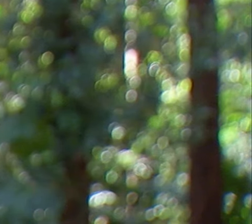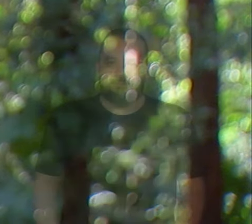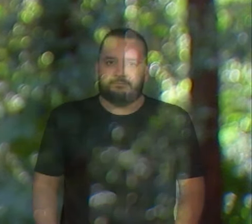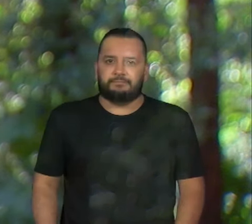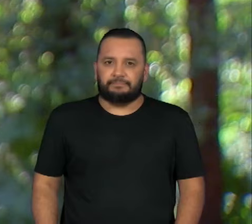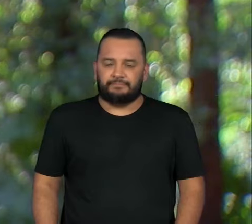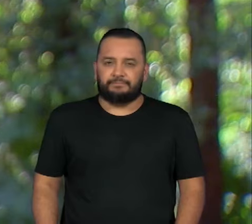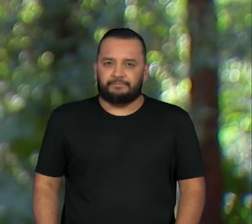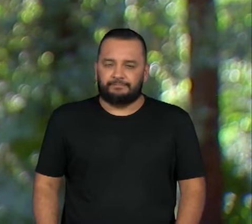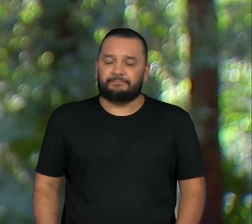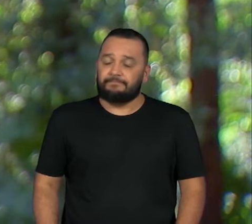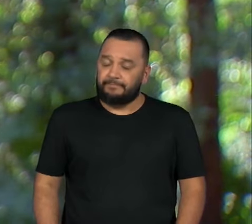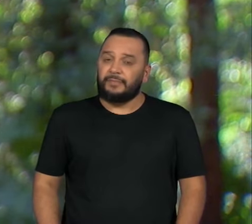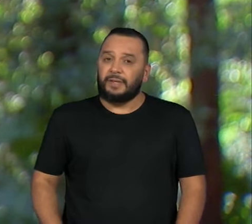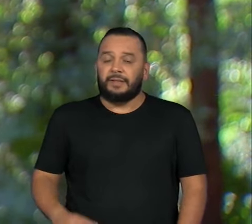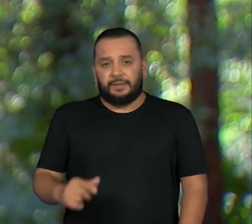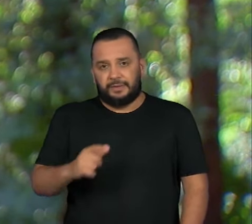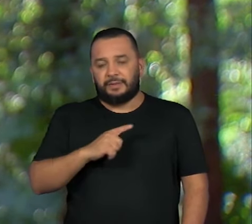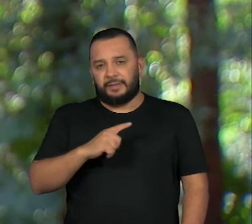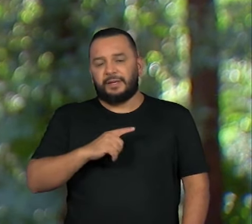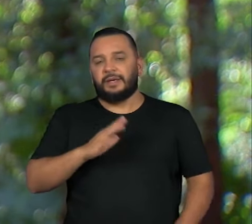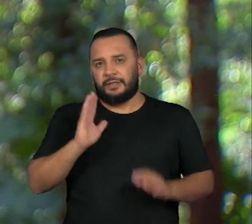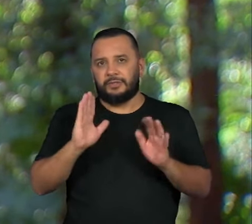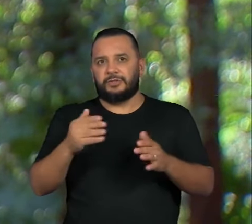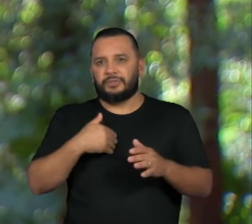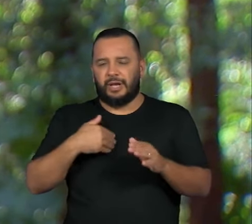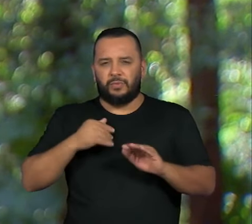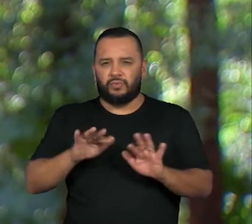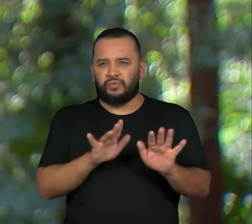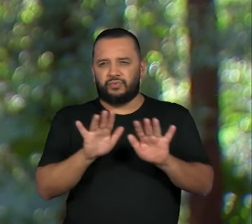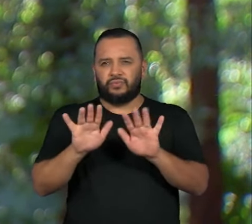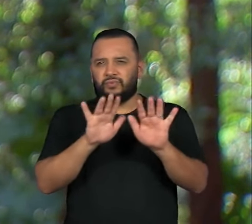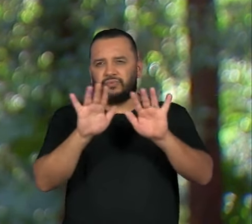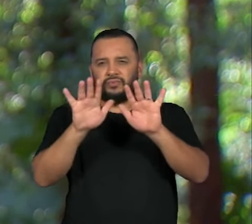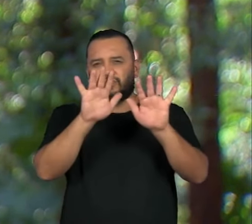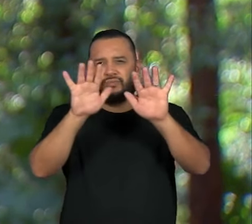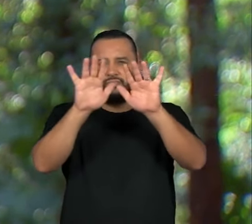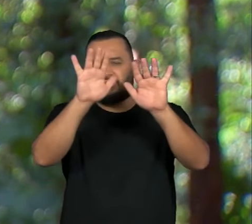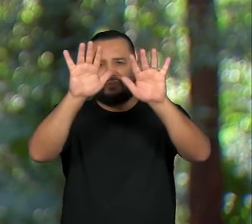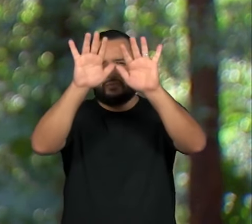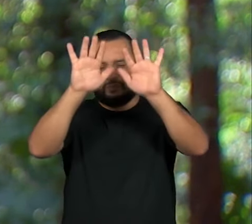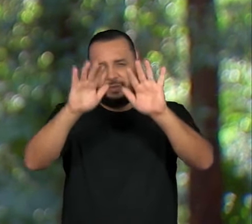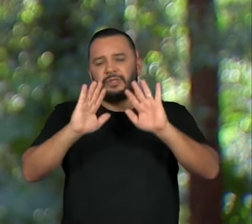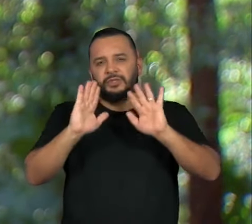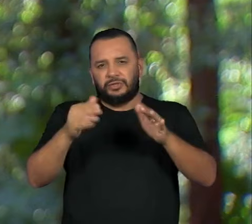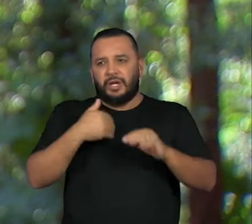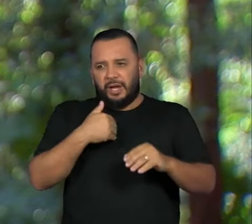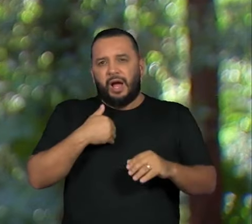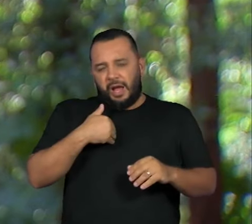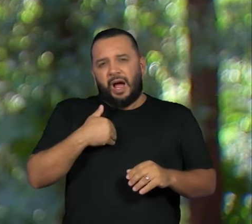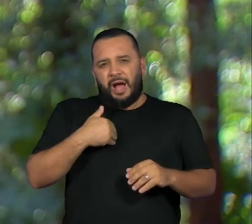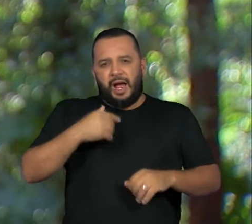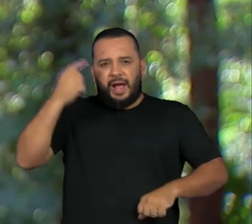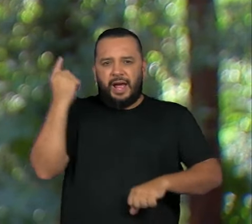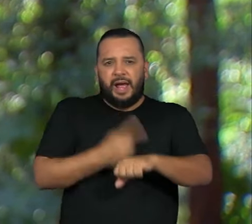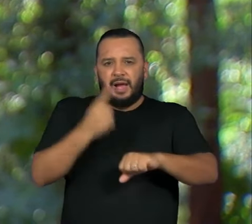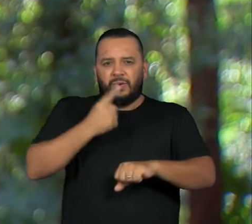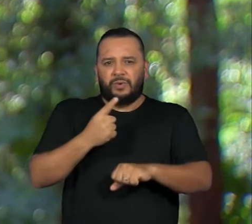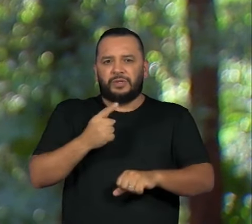As emissões de dióxido de carbono, um dos gases causadores do aquecimento global, bateram recorde